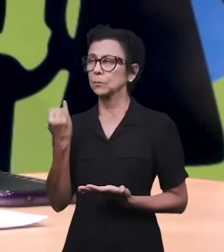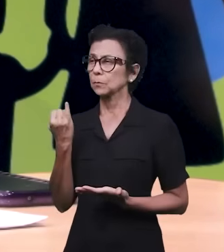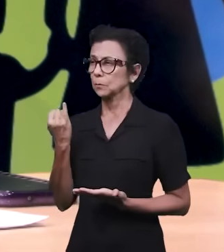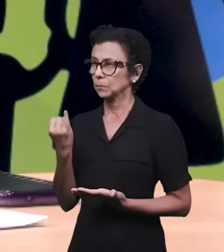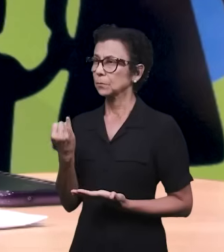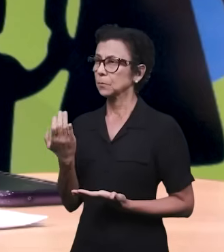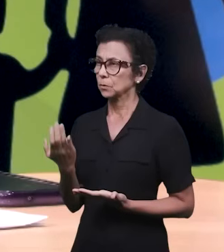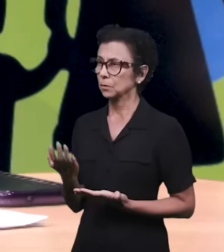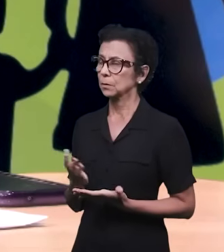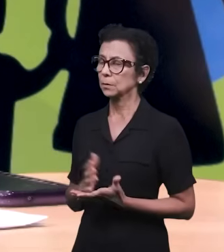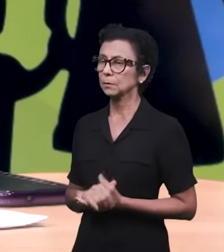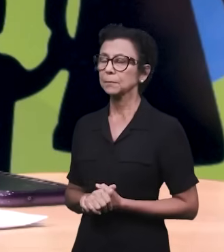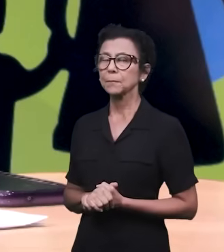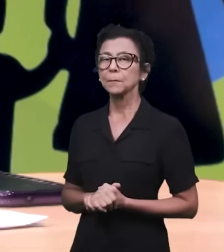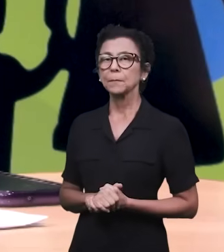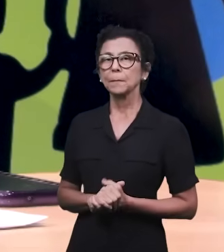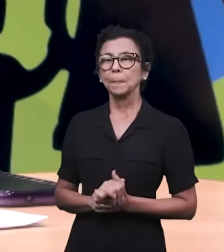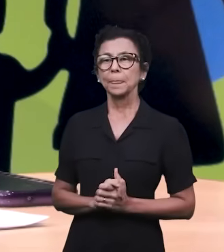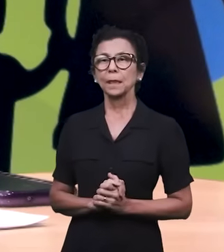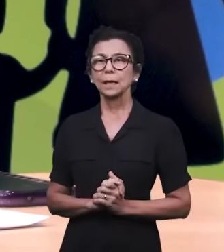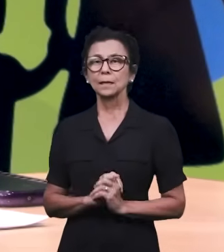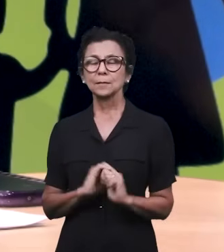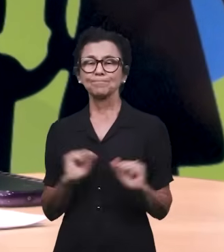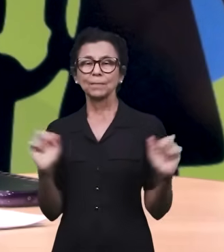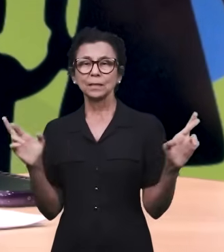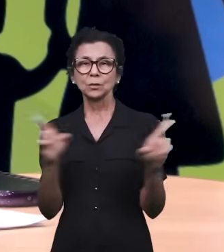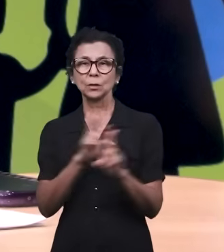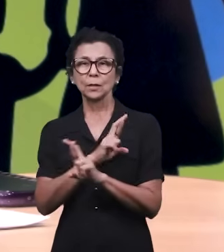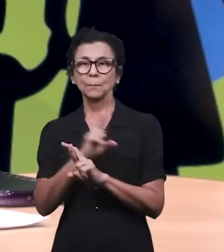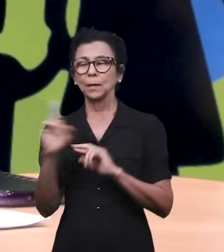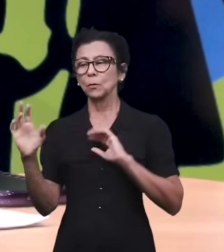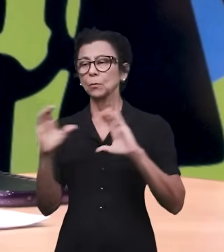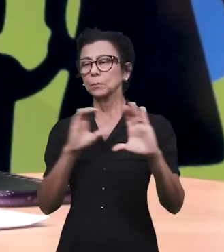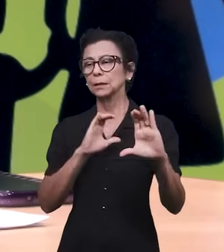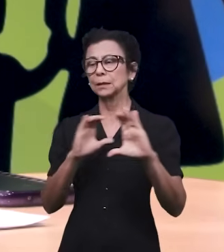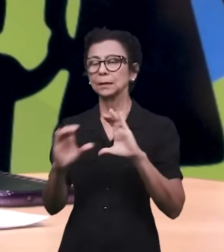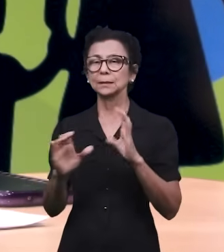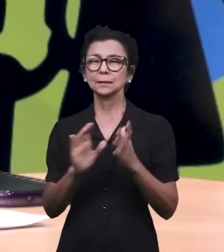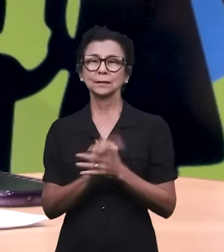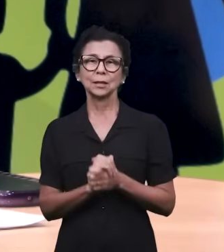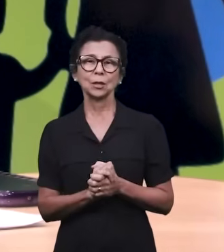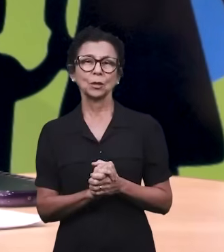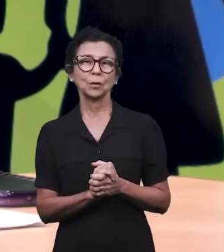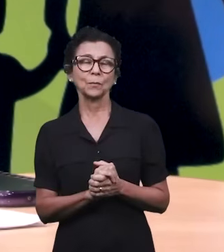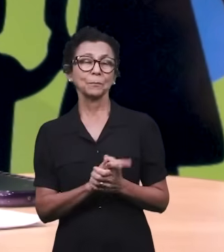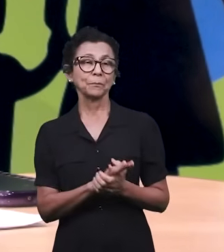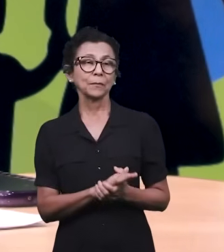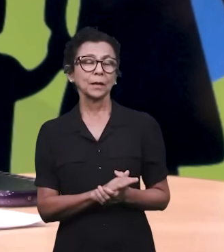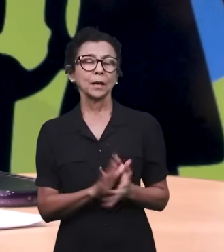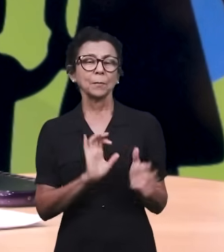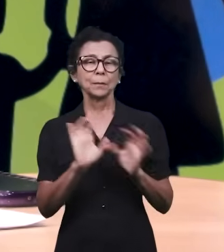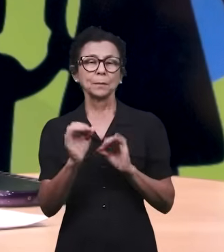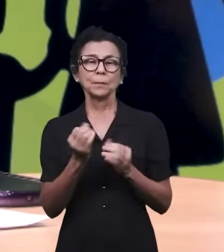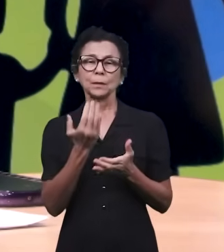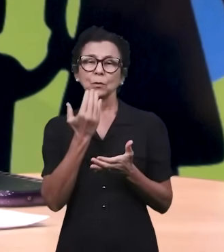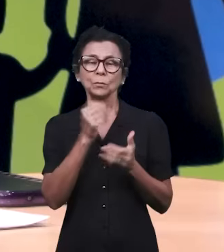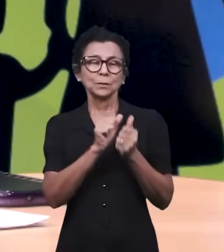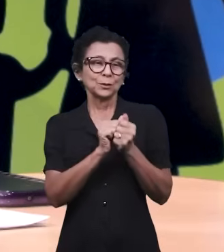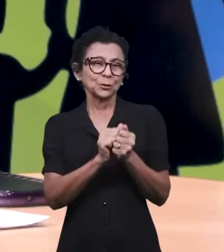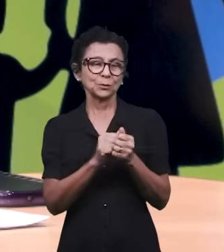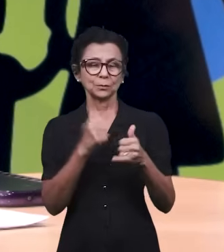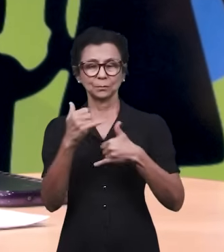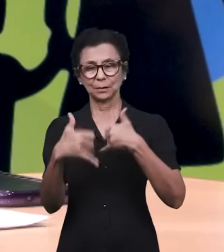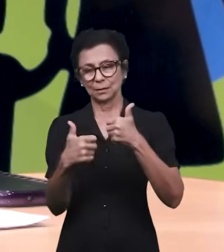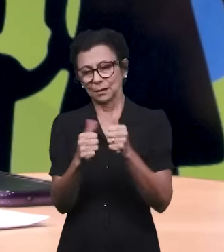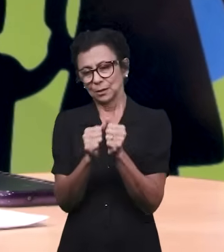há esse entrosamento com os pais. Fazer uma janta junto, um brincar junto,